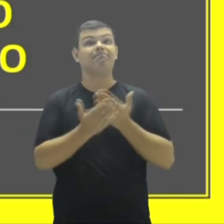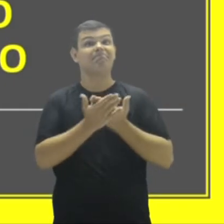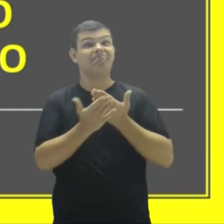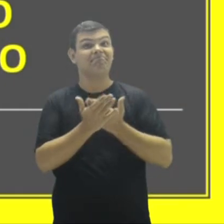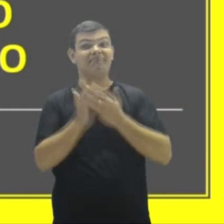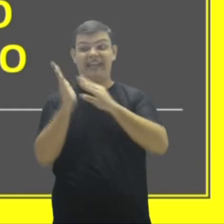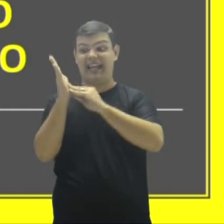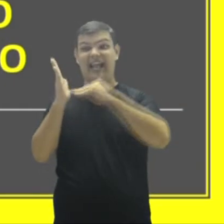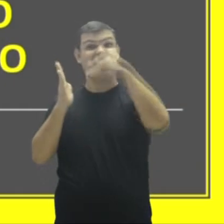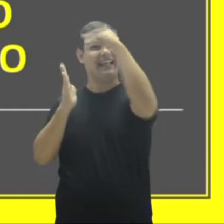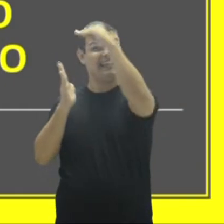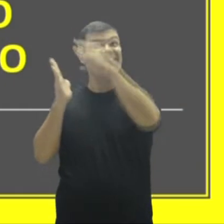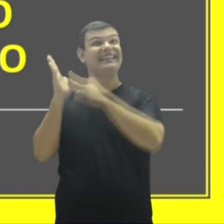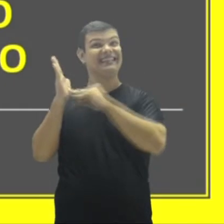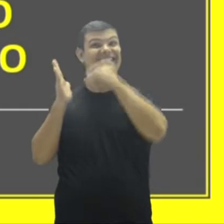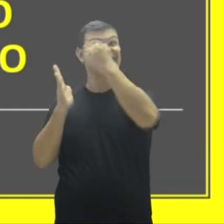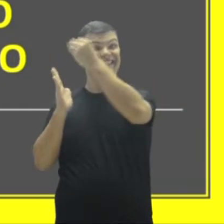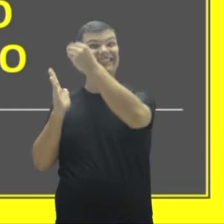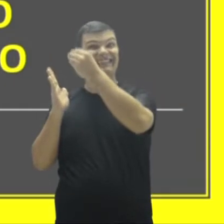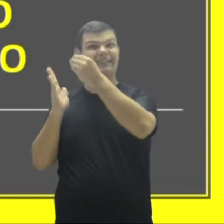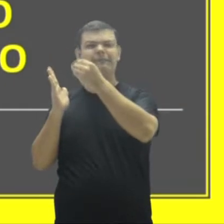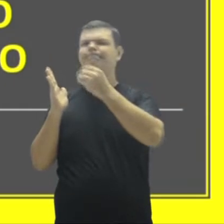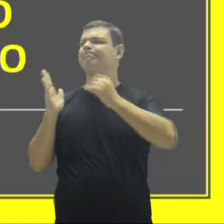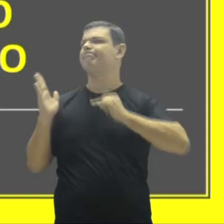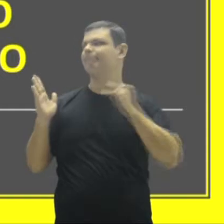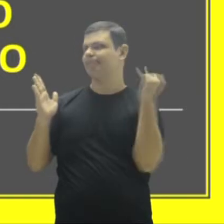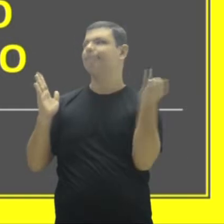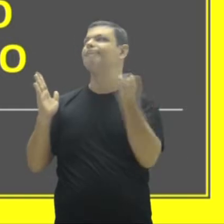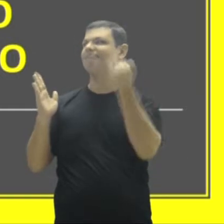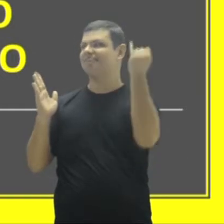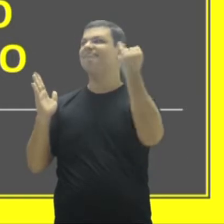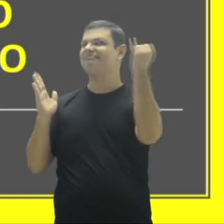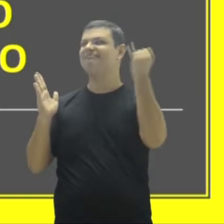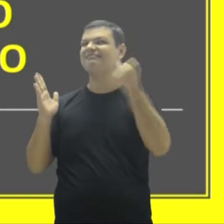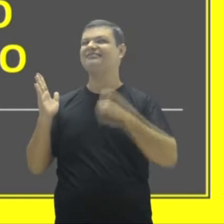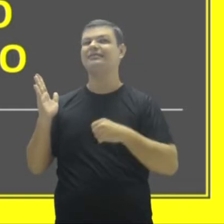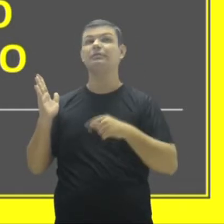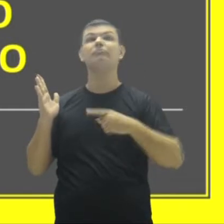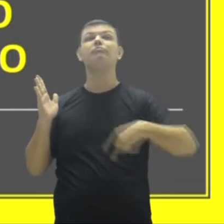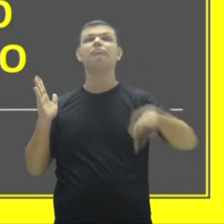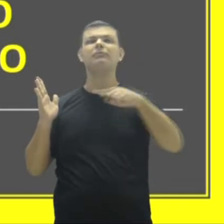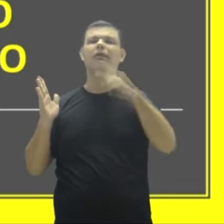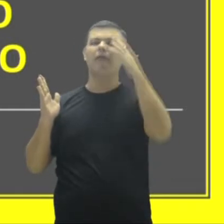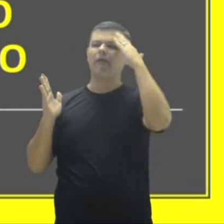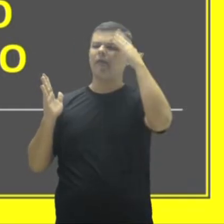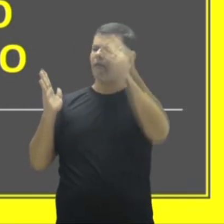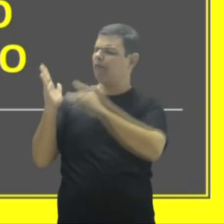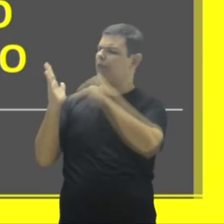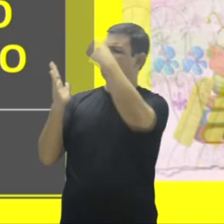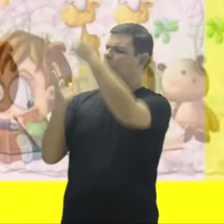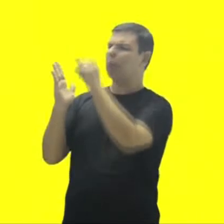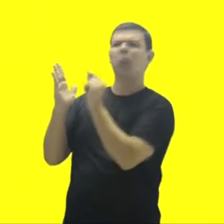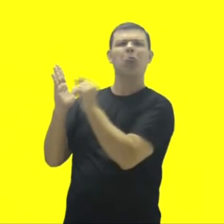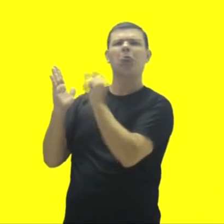estudar o calendário. Super importante. Nós vamos entender o calendário.